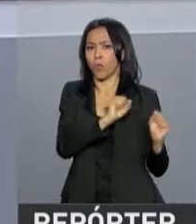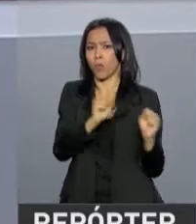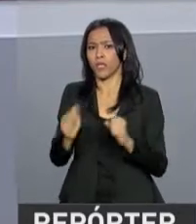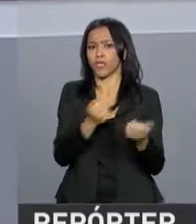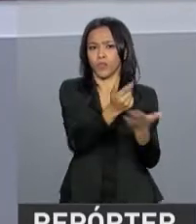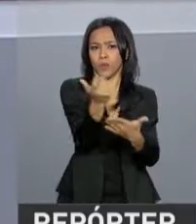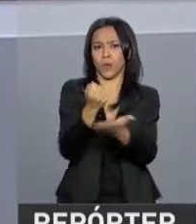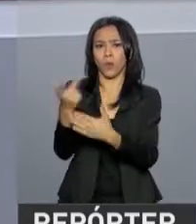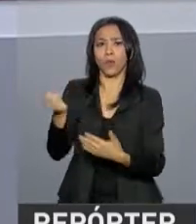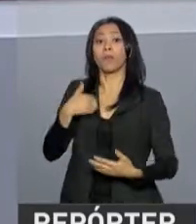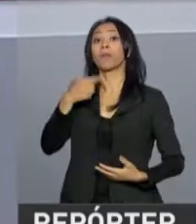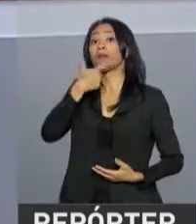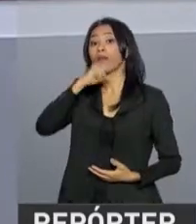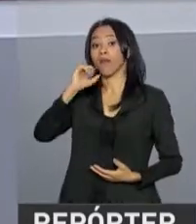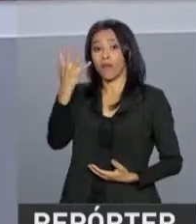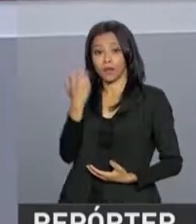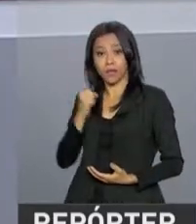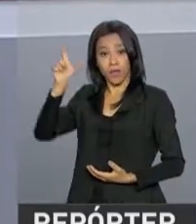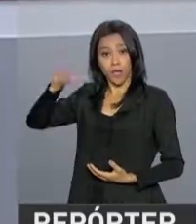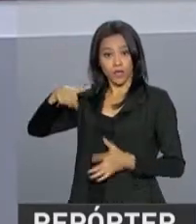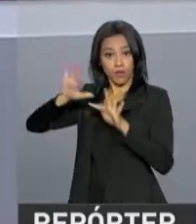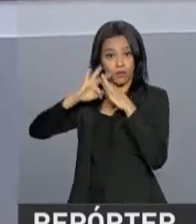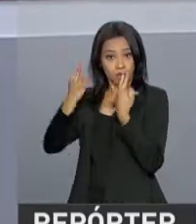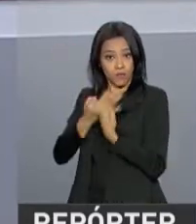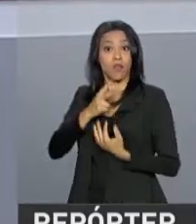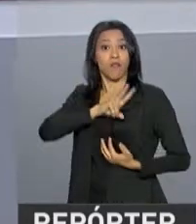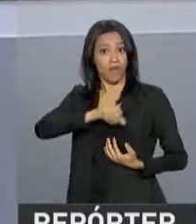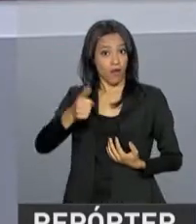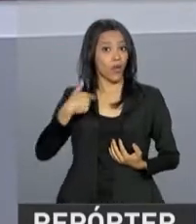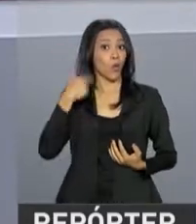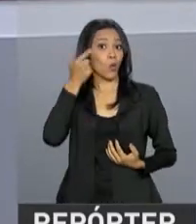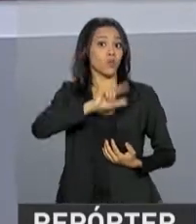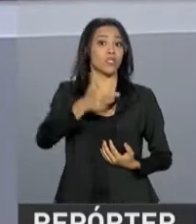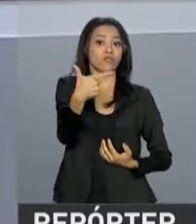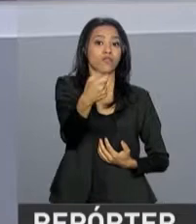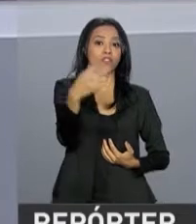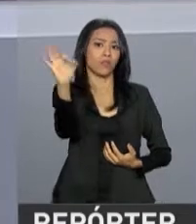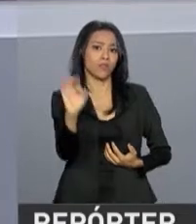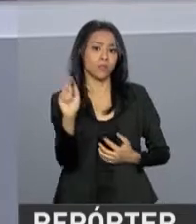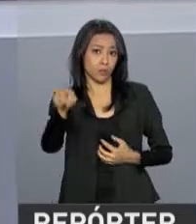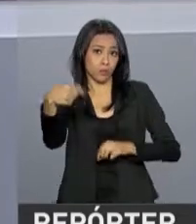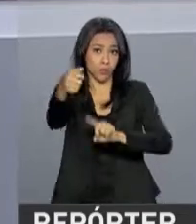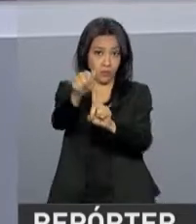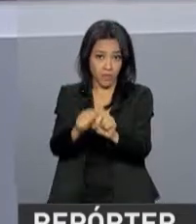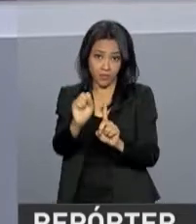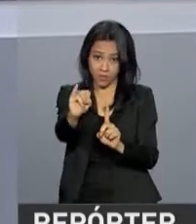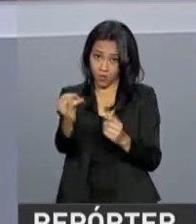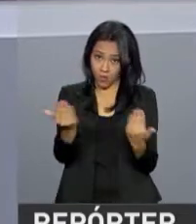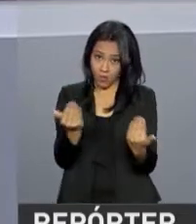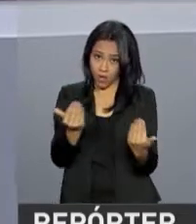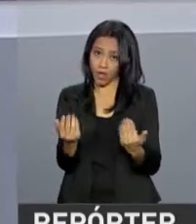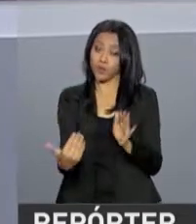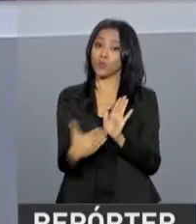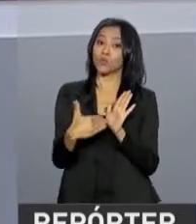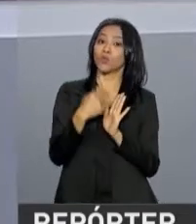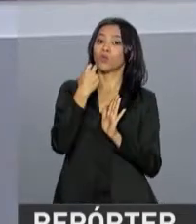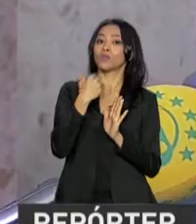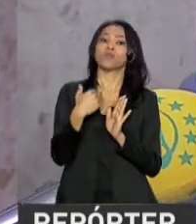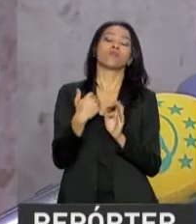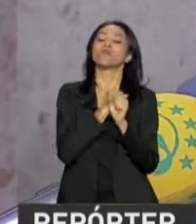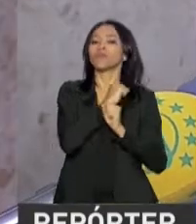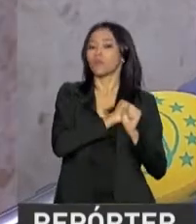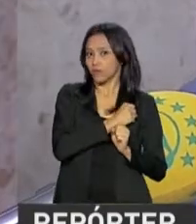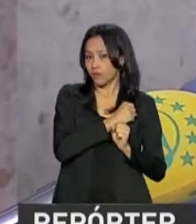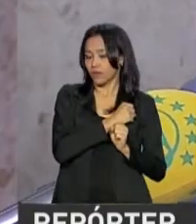beneficiários do bolsa família vai atingir a marca de 20% no mês que vem se comparado com os dois últimos anos